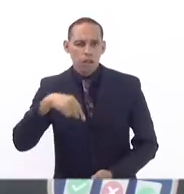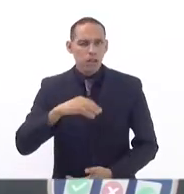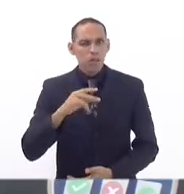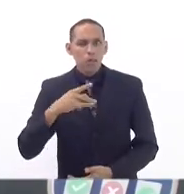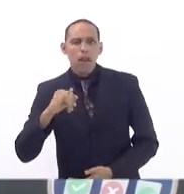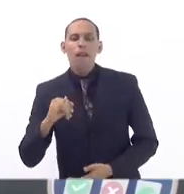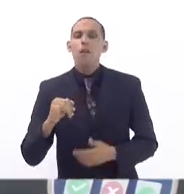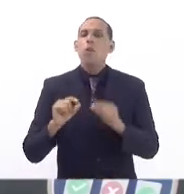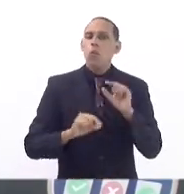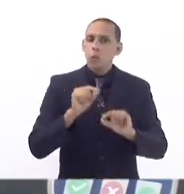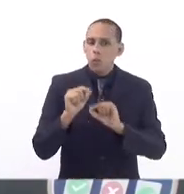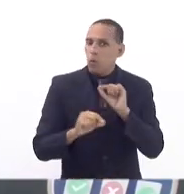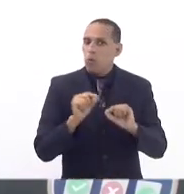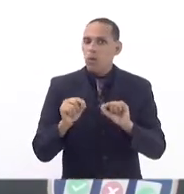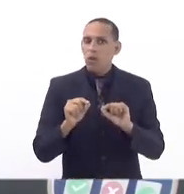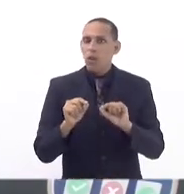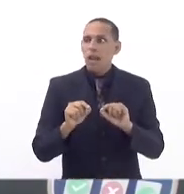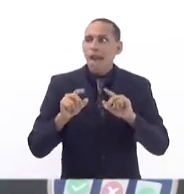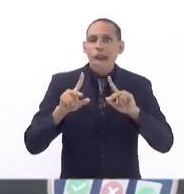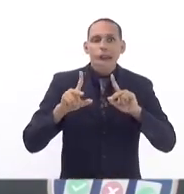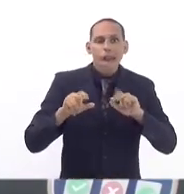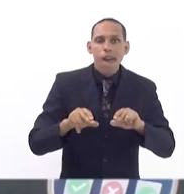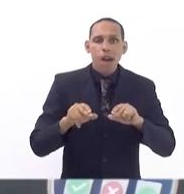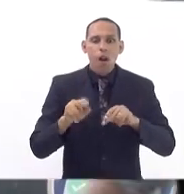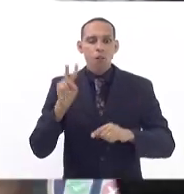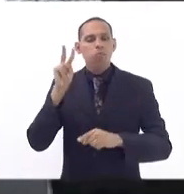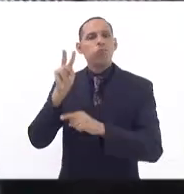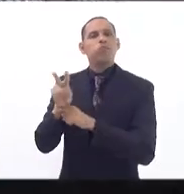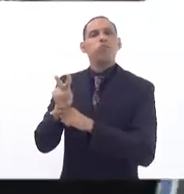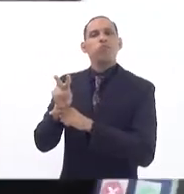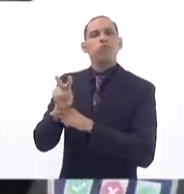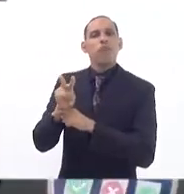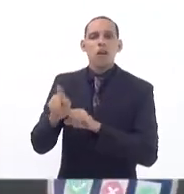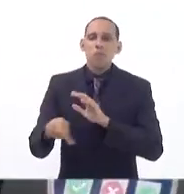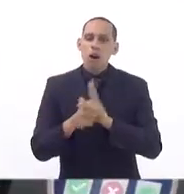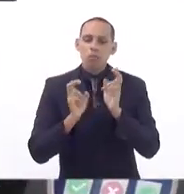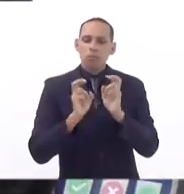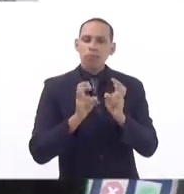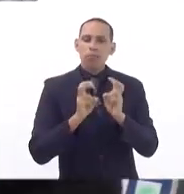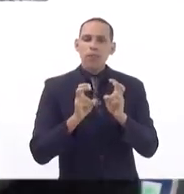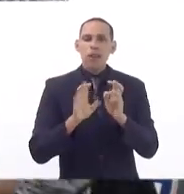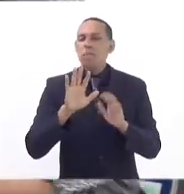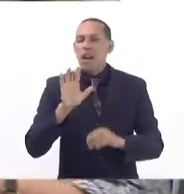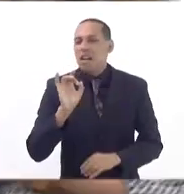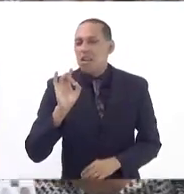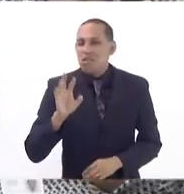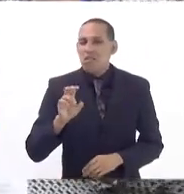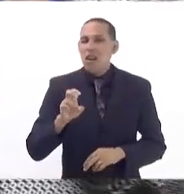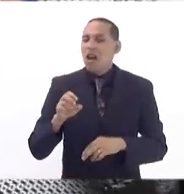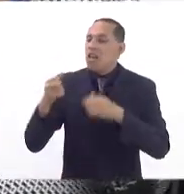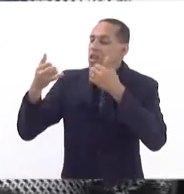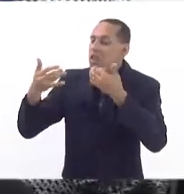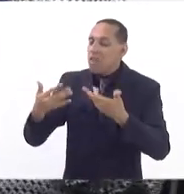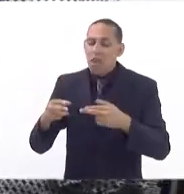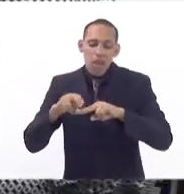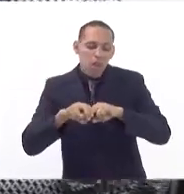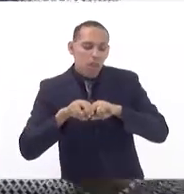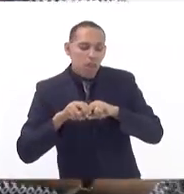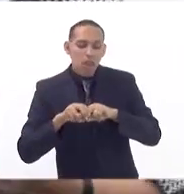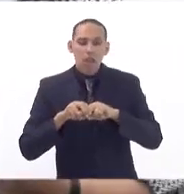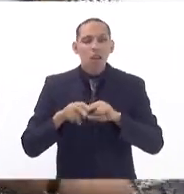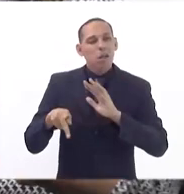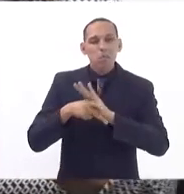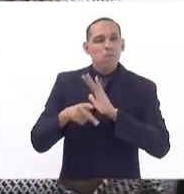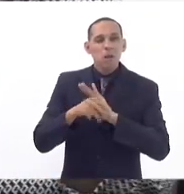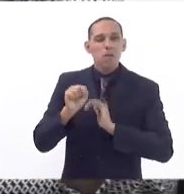CPI de ser funcionar com uma patronal da SuperVia de só é justificar o que escrevi Hades o que a gente tem visto